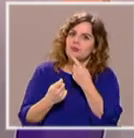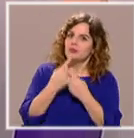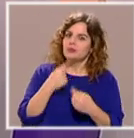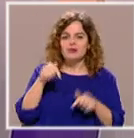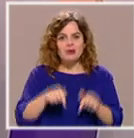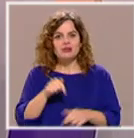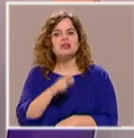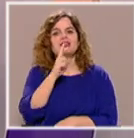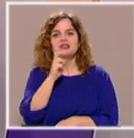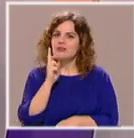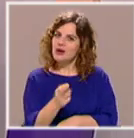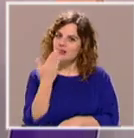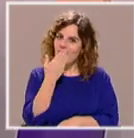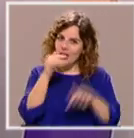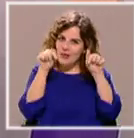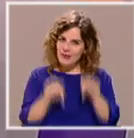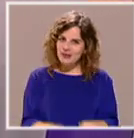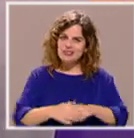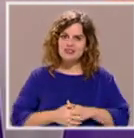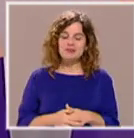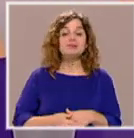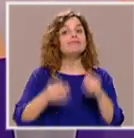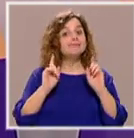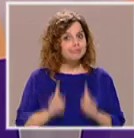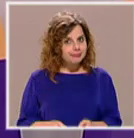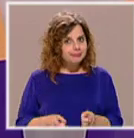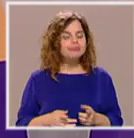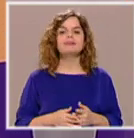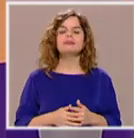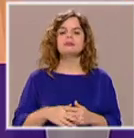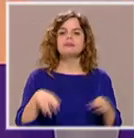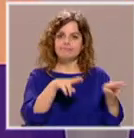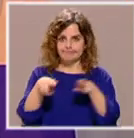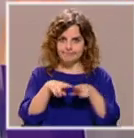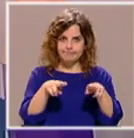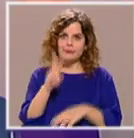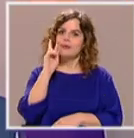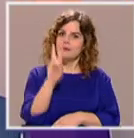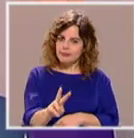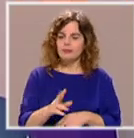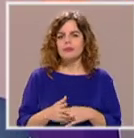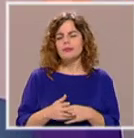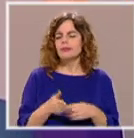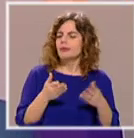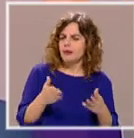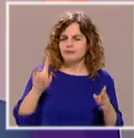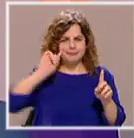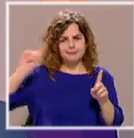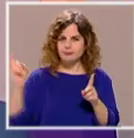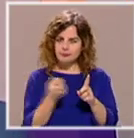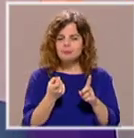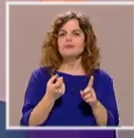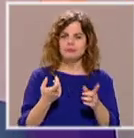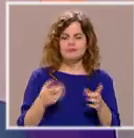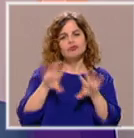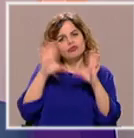tentar responder aqui na aula de hoje. Vamos começar então por ver um vídeo que nos faz assim uma síntese, um apanhado